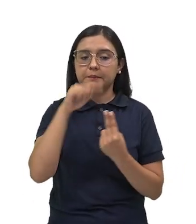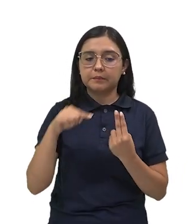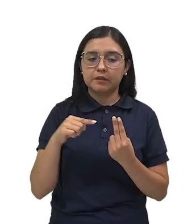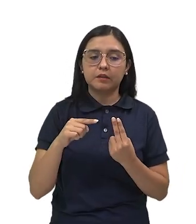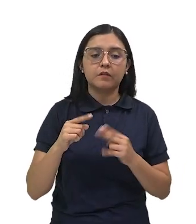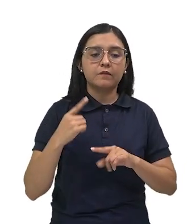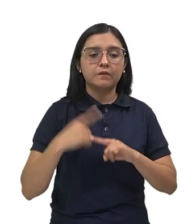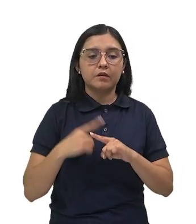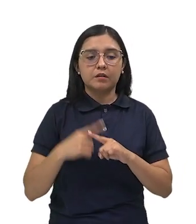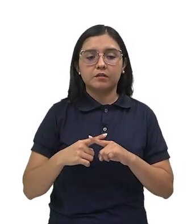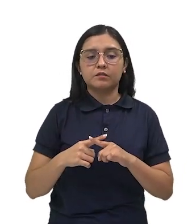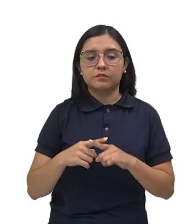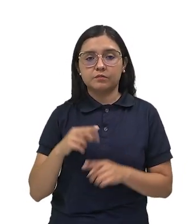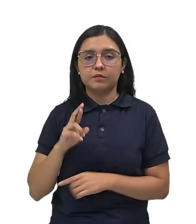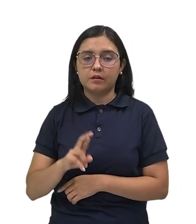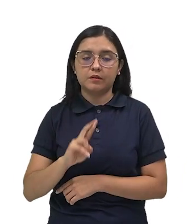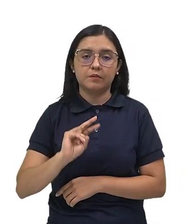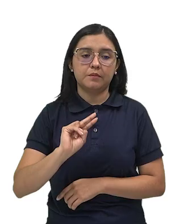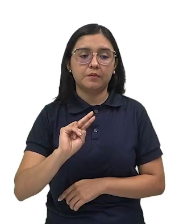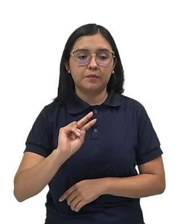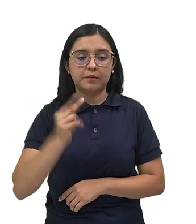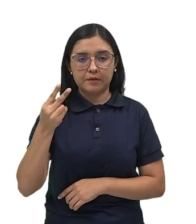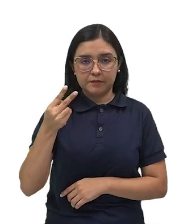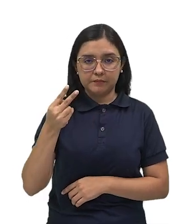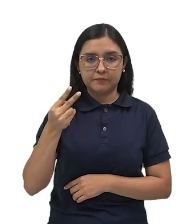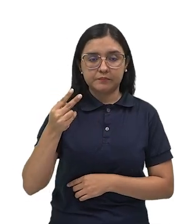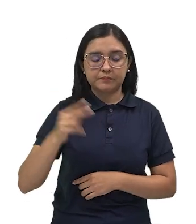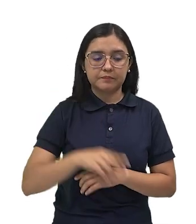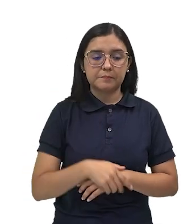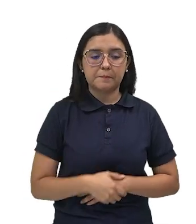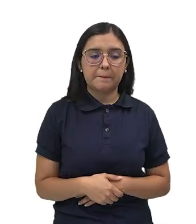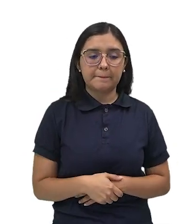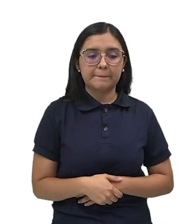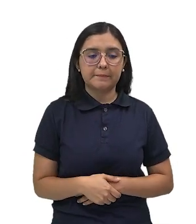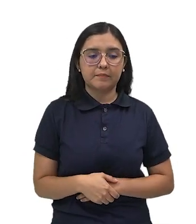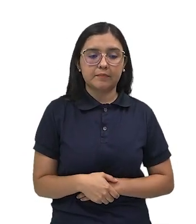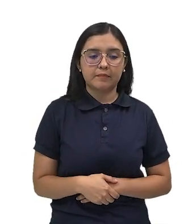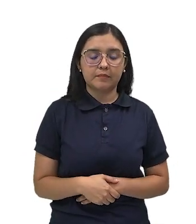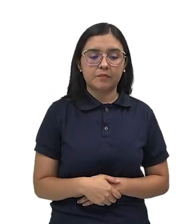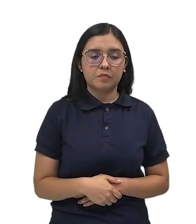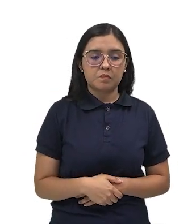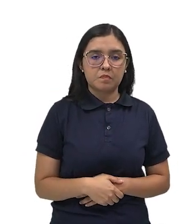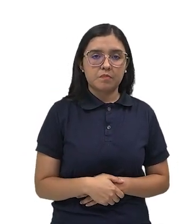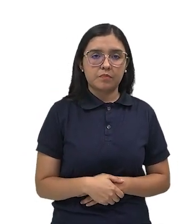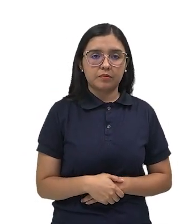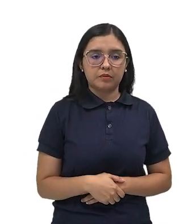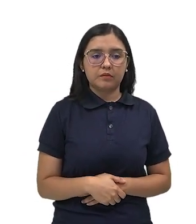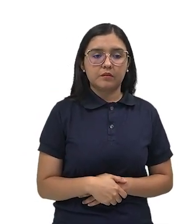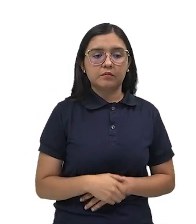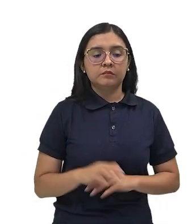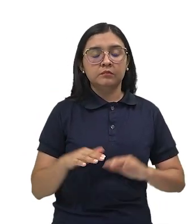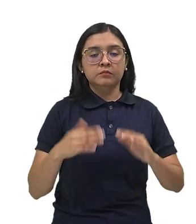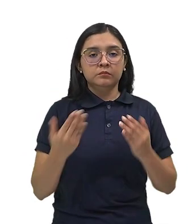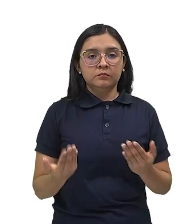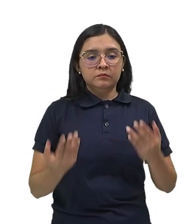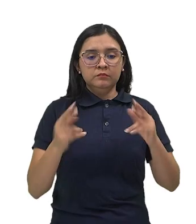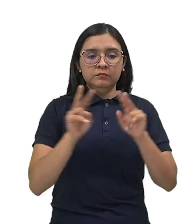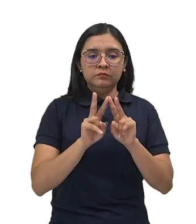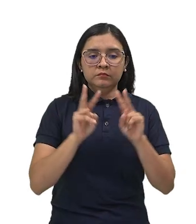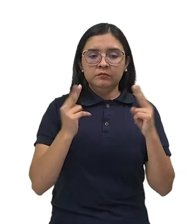raio ao quadrado, olha. Então, como o volume,